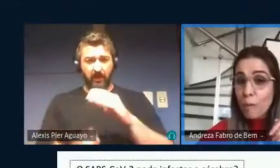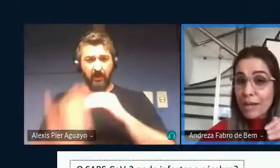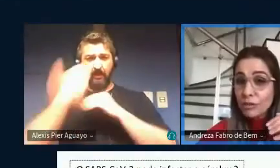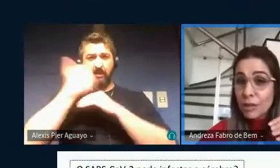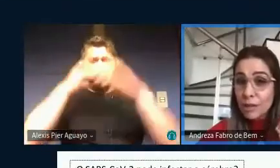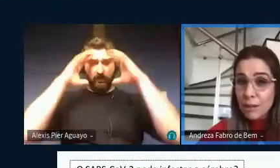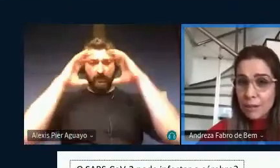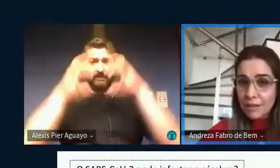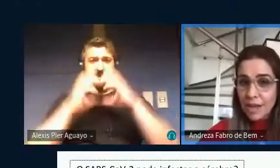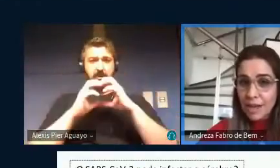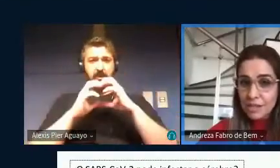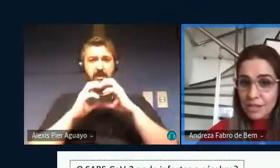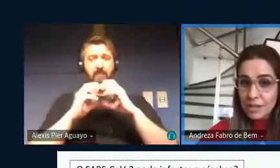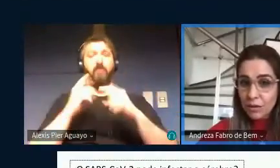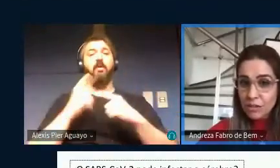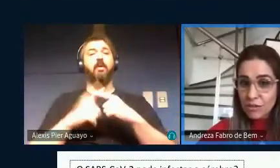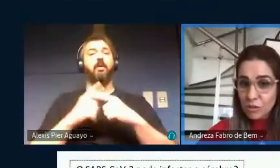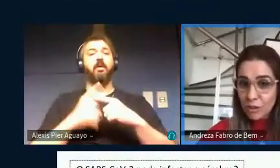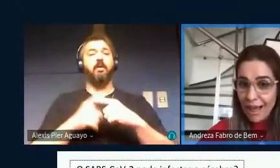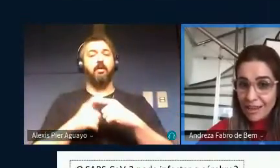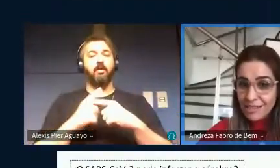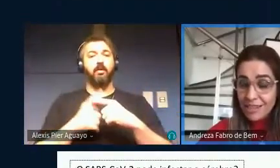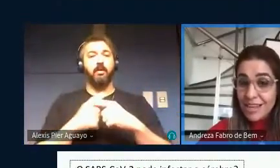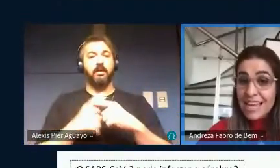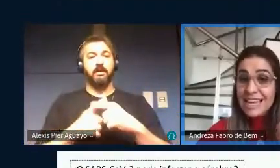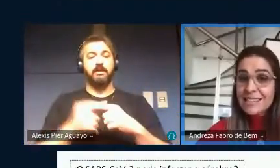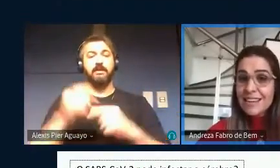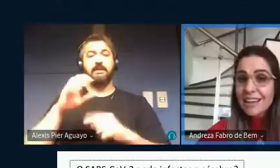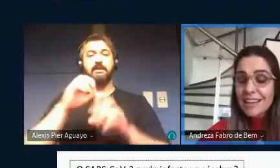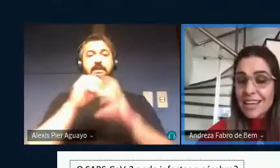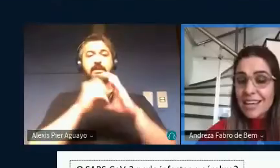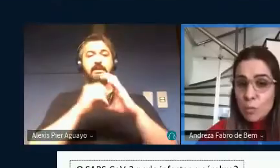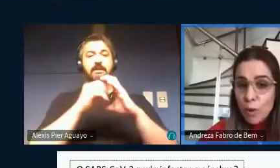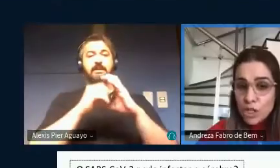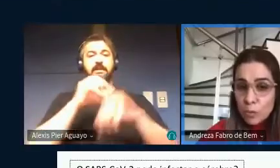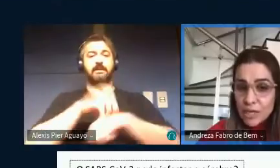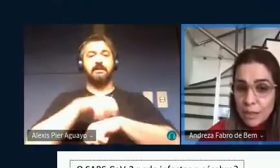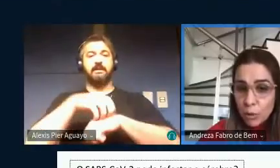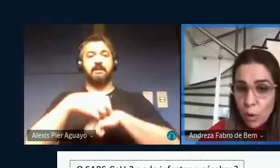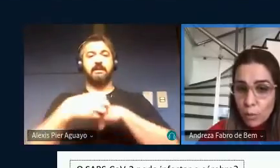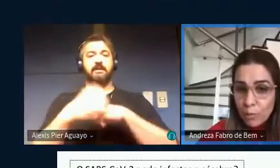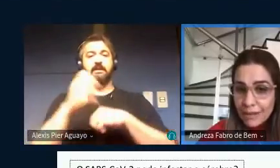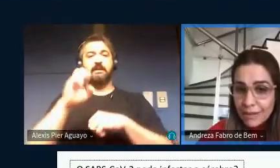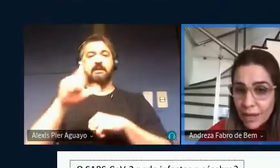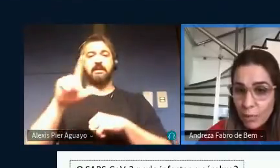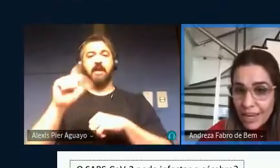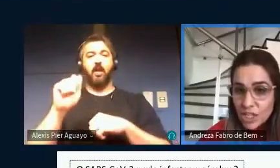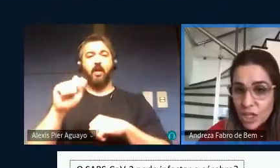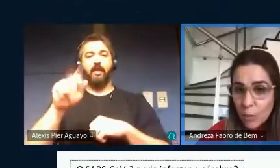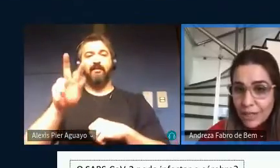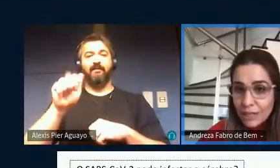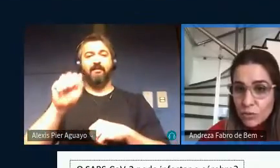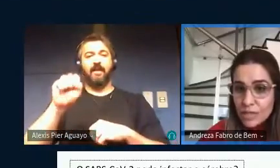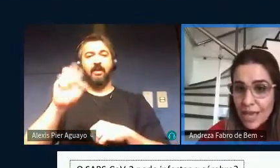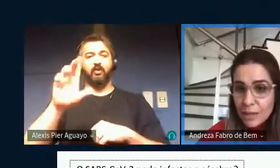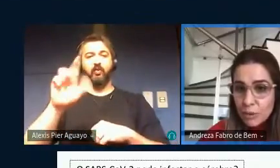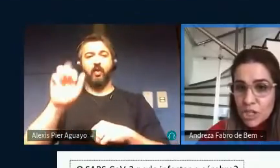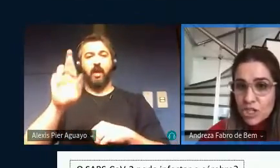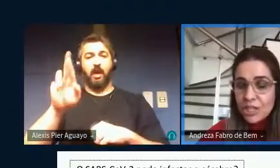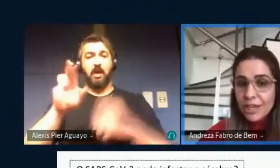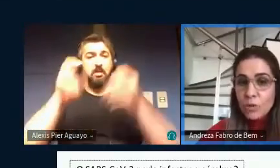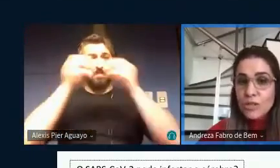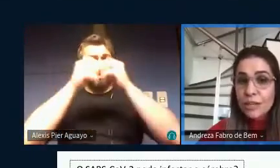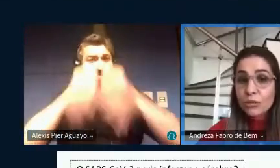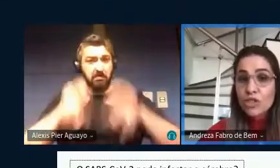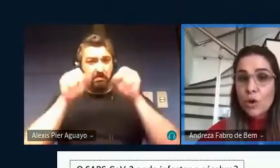do aumento da permeabilidade das células vasculares? E será que isso pode, por exemplo, comprometer uma região ali do cérebro que a gente